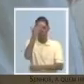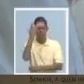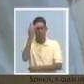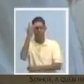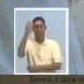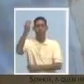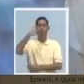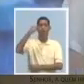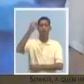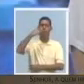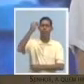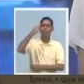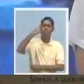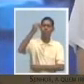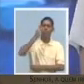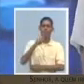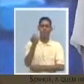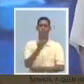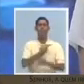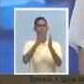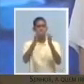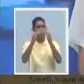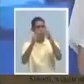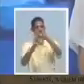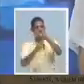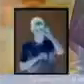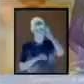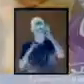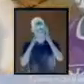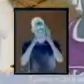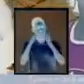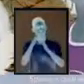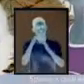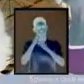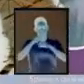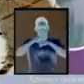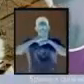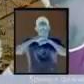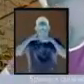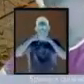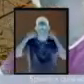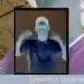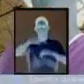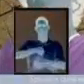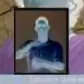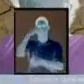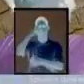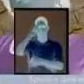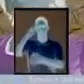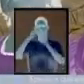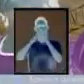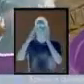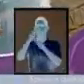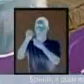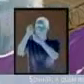enfraquecidos. Vá pedindo, Senhor. Liberta-me, Senhor. Cura-me, Senhor. Cura-me, Senhor. Fortaleça hoje, Senhor, a minha